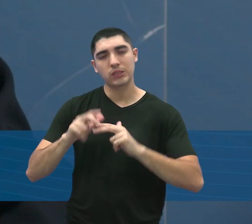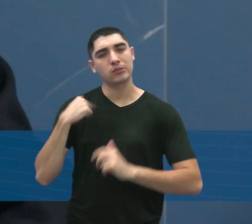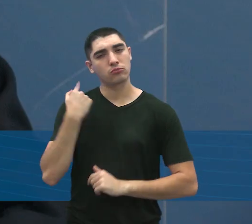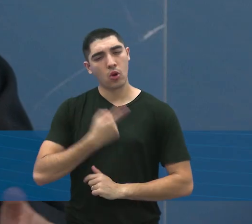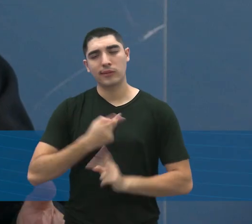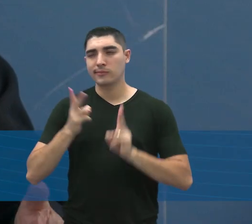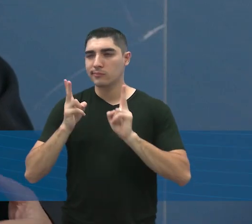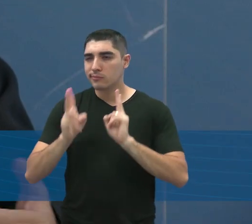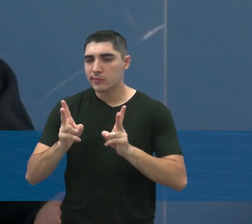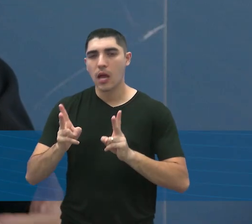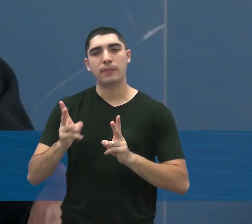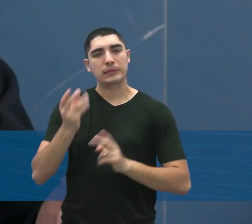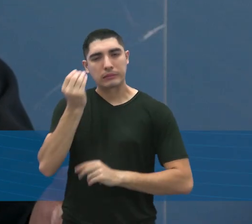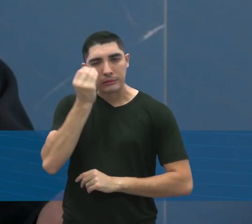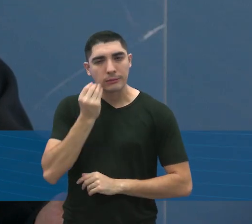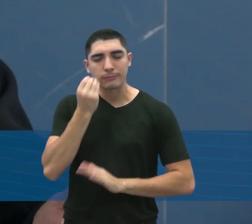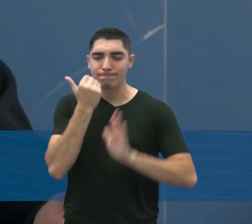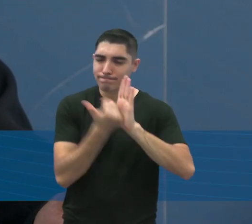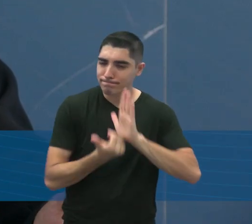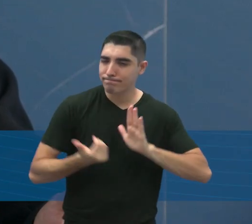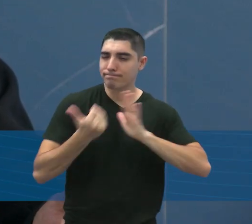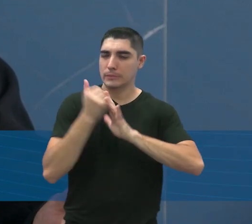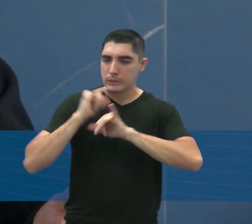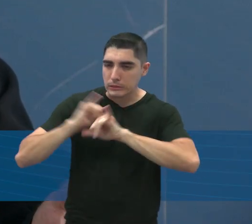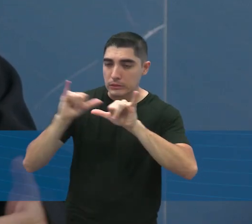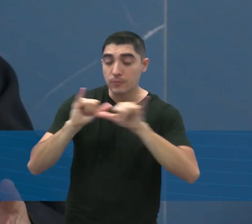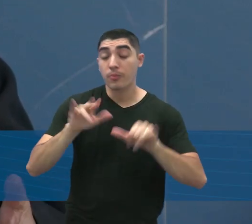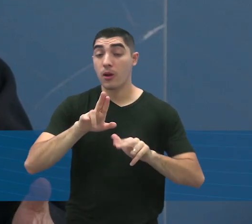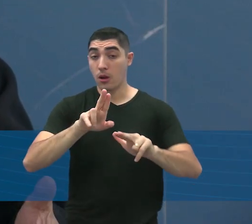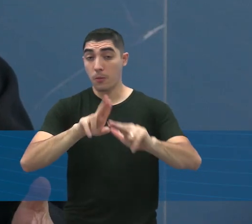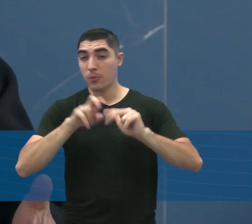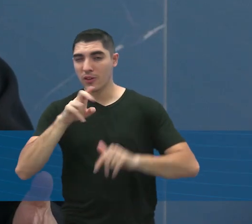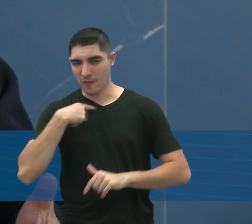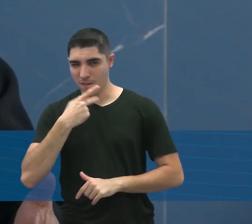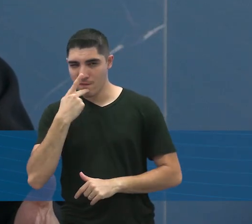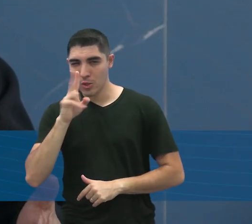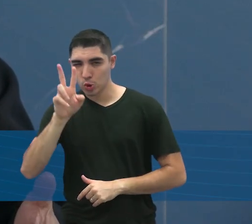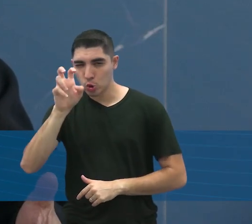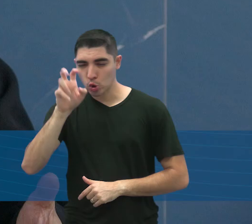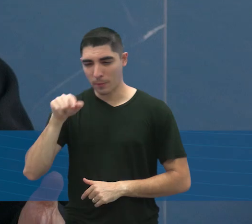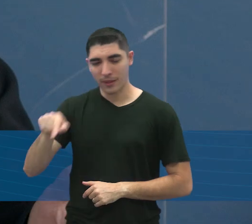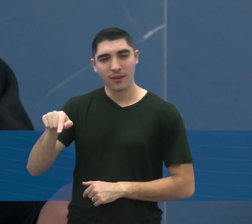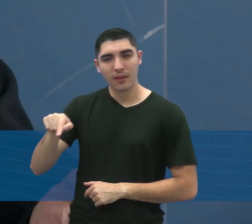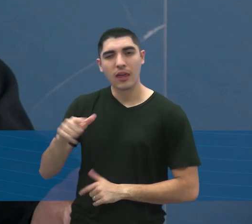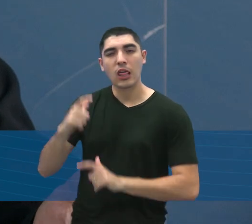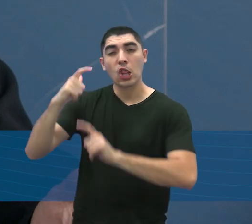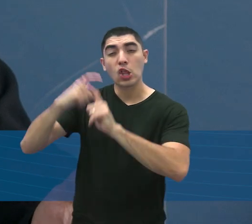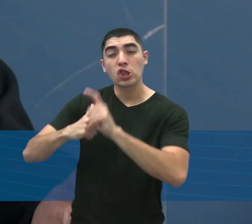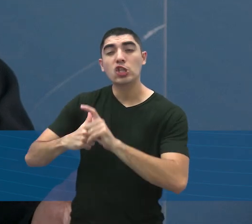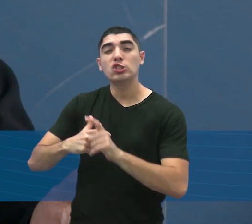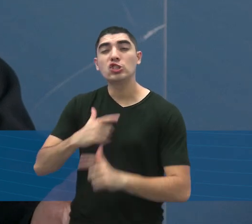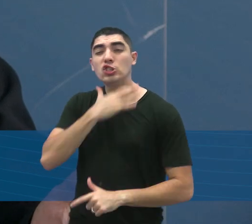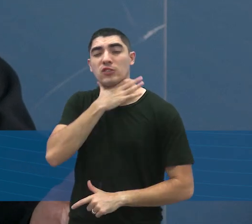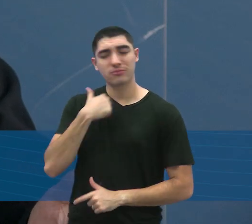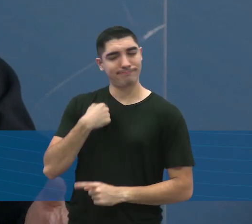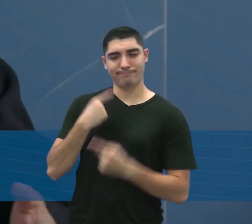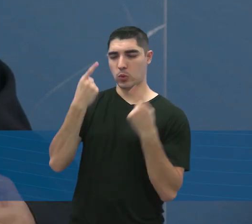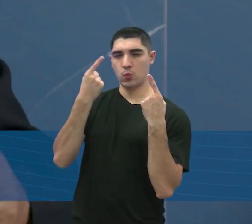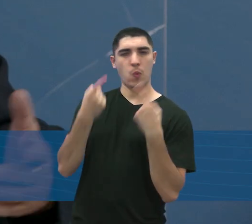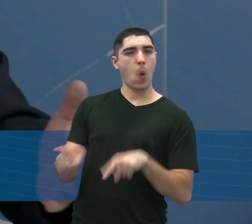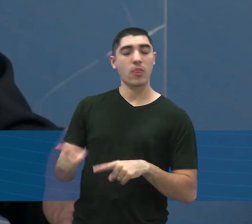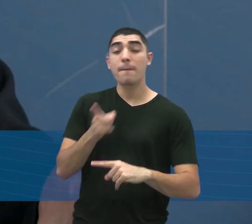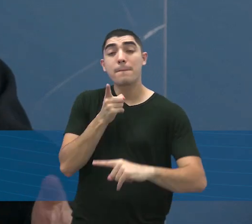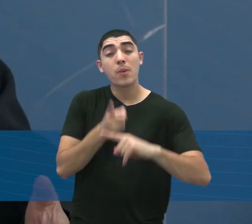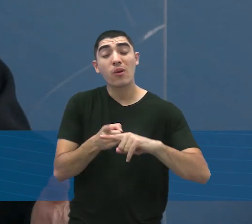né? E eu falo que eu sou contra a dívida exatamente por causa desses juros, né? É um juro muito alto, né? Então a